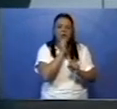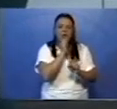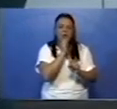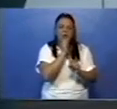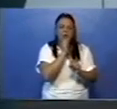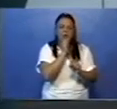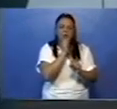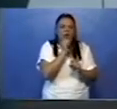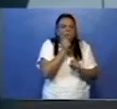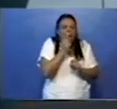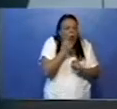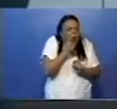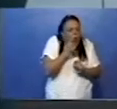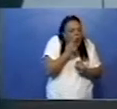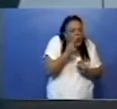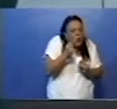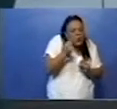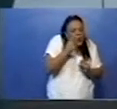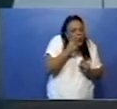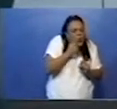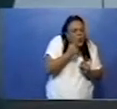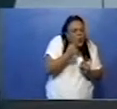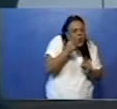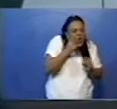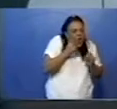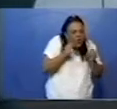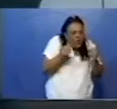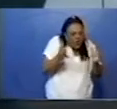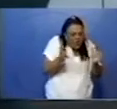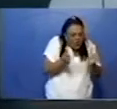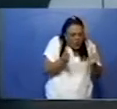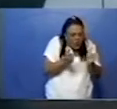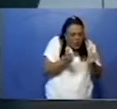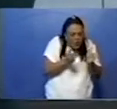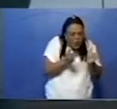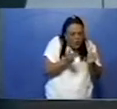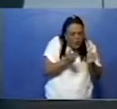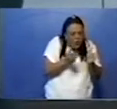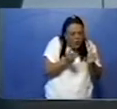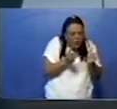O que eu tenho aqui? Um gatinho pequenininho. Eu tenho o